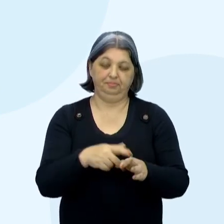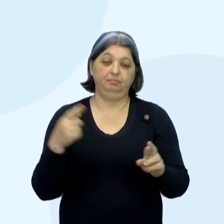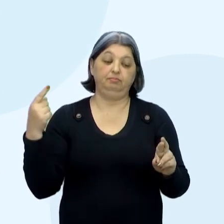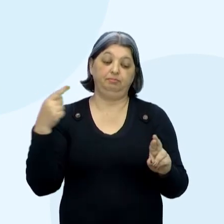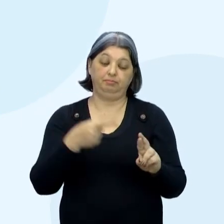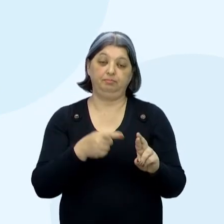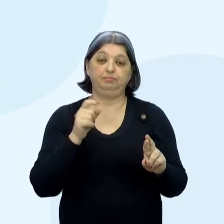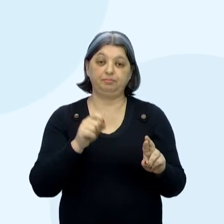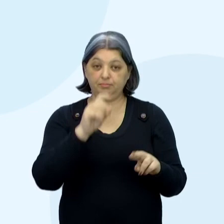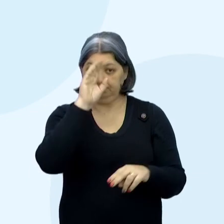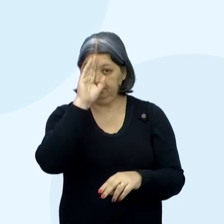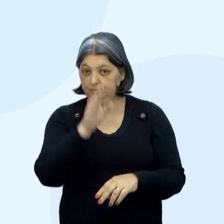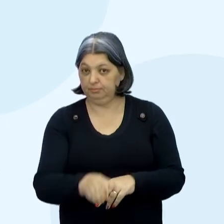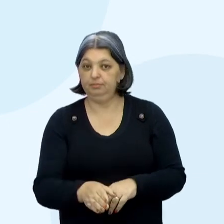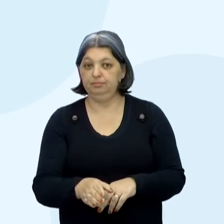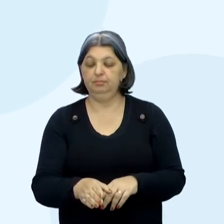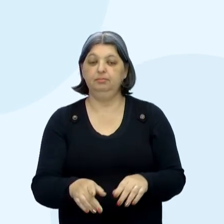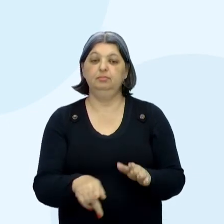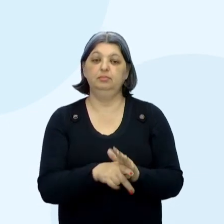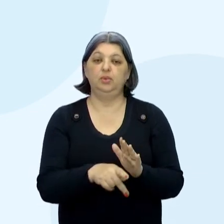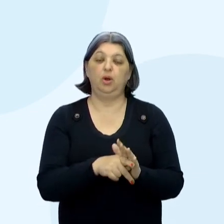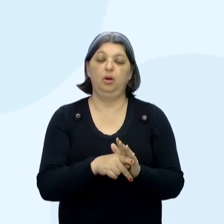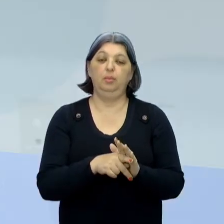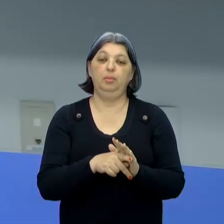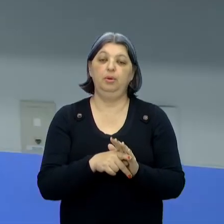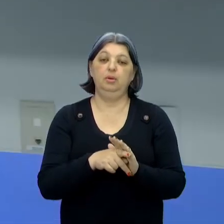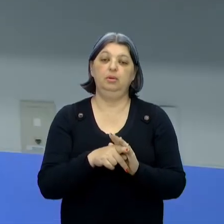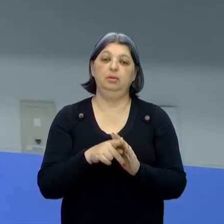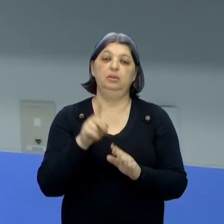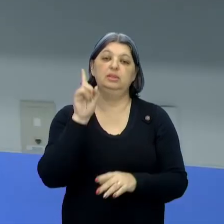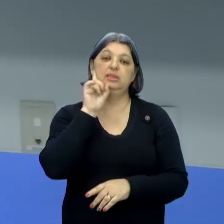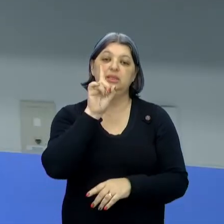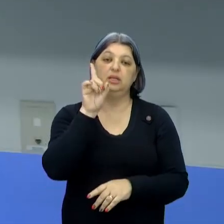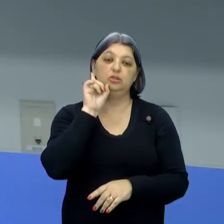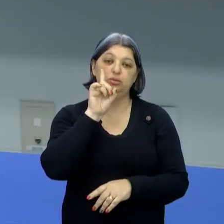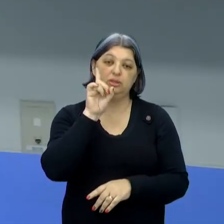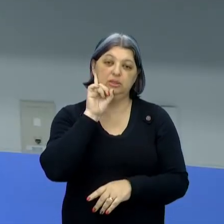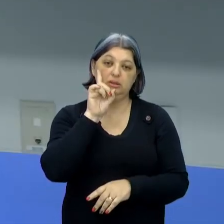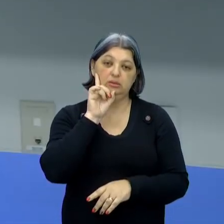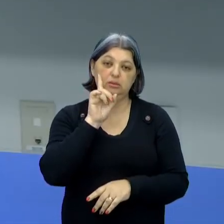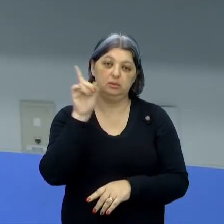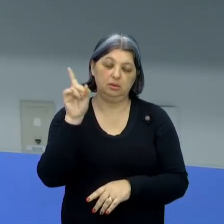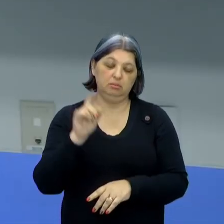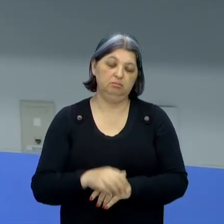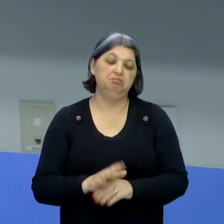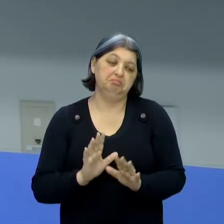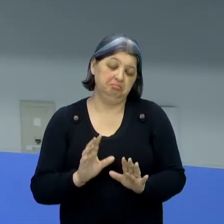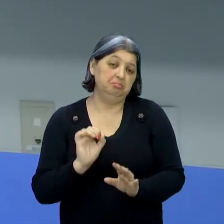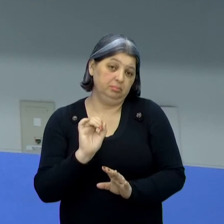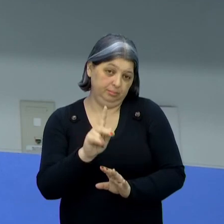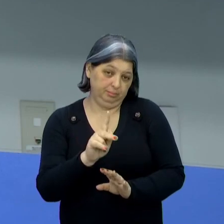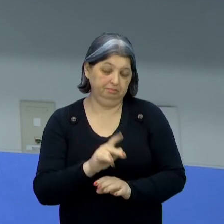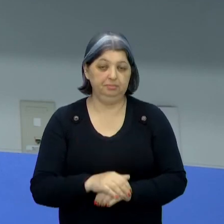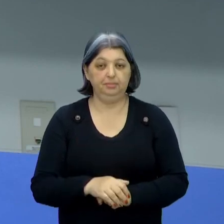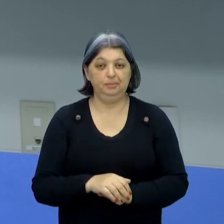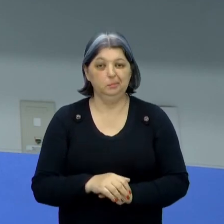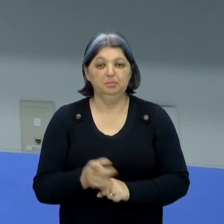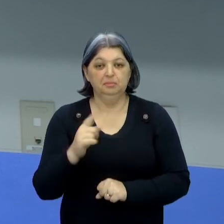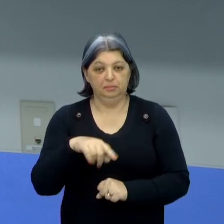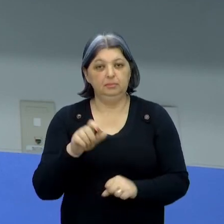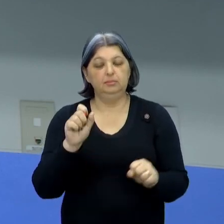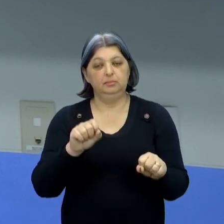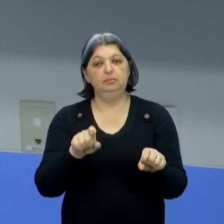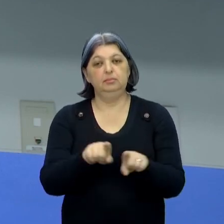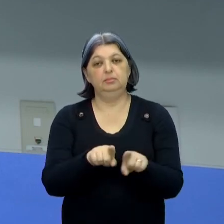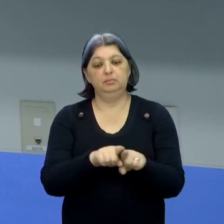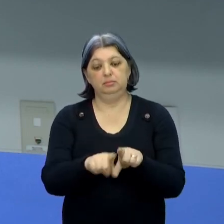aí, principalmente o Texas, nos Estados Unidos. Seja como for, você também pode